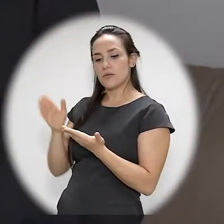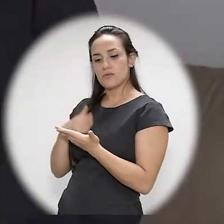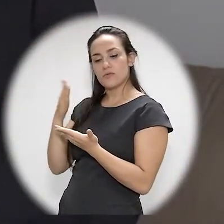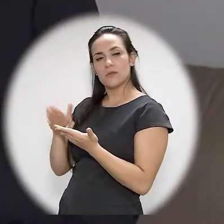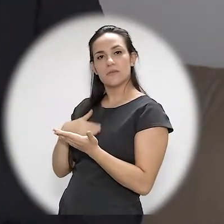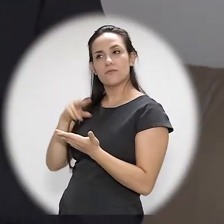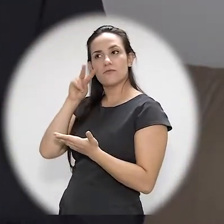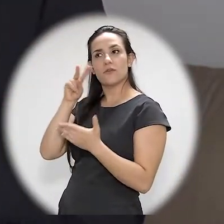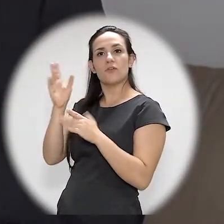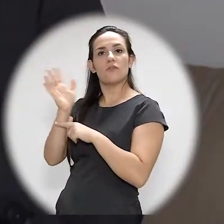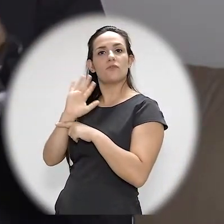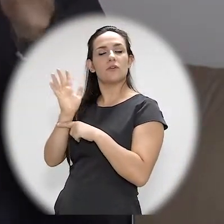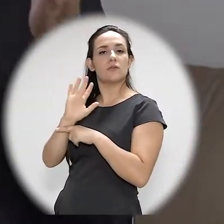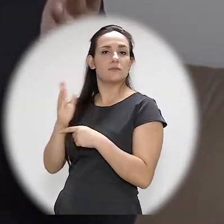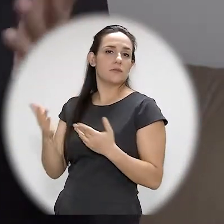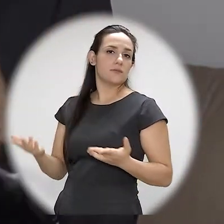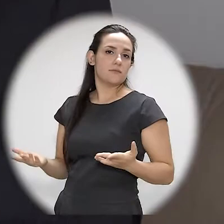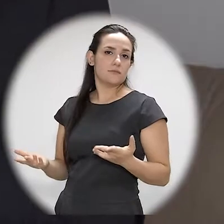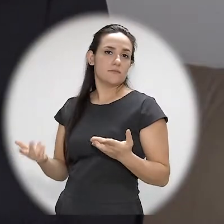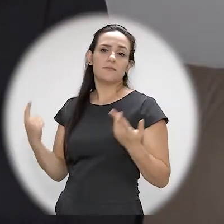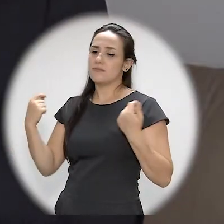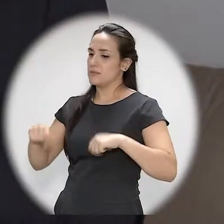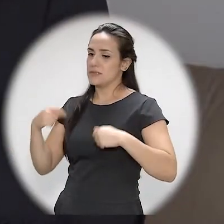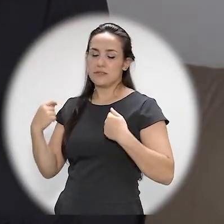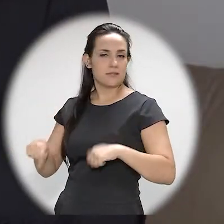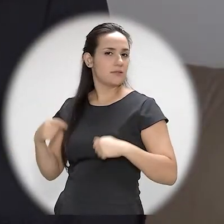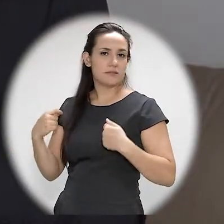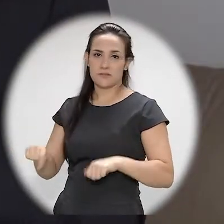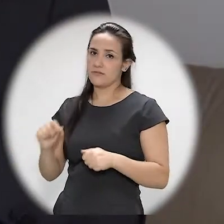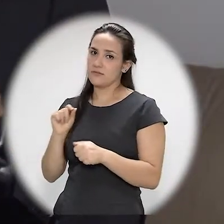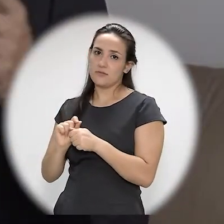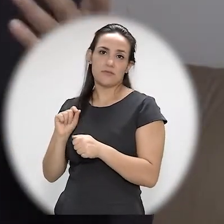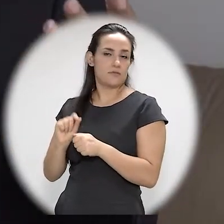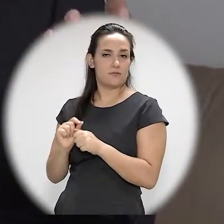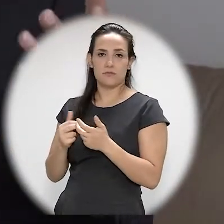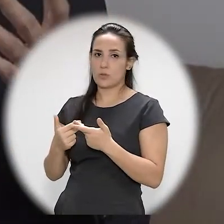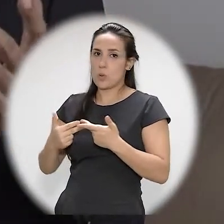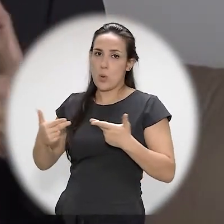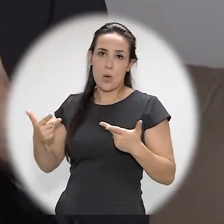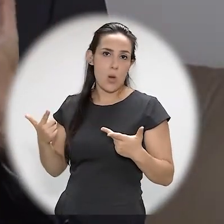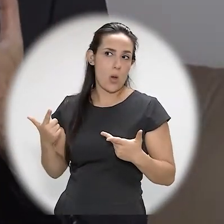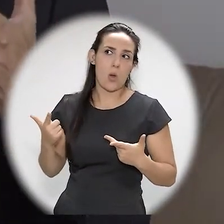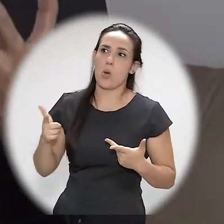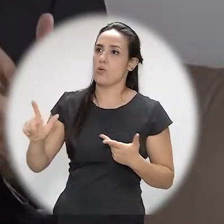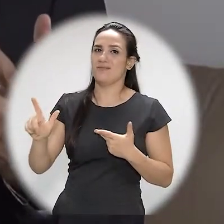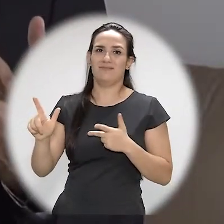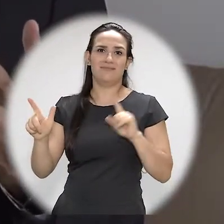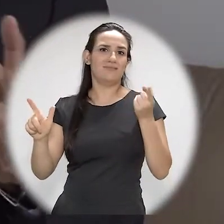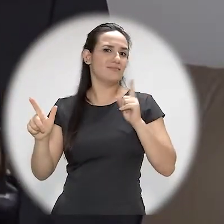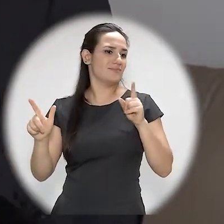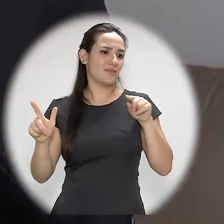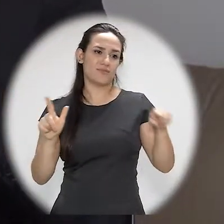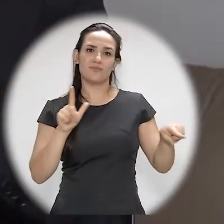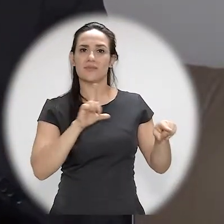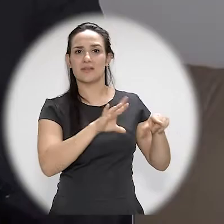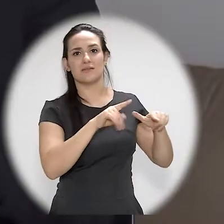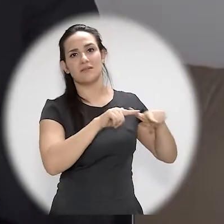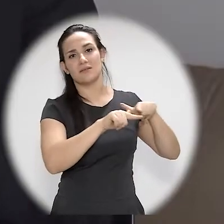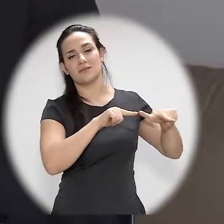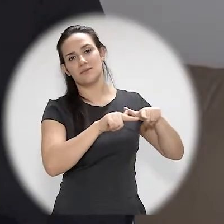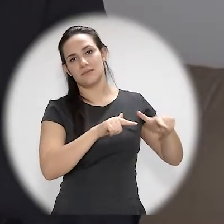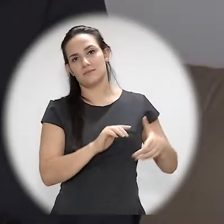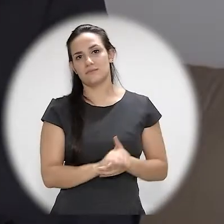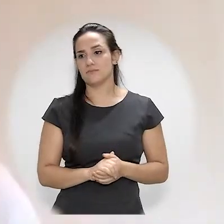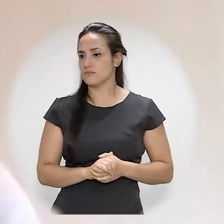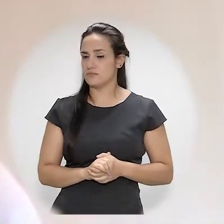preciso ler um livro, é preciso ver um filme, é preciso fazer ações outras que não seja